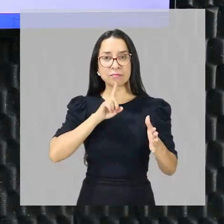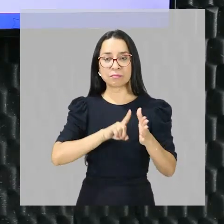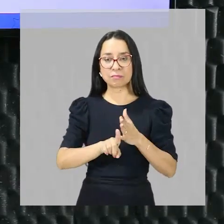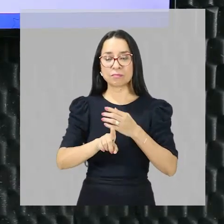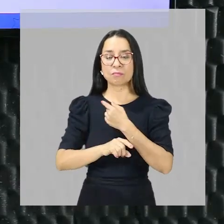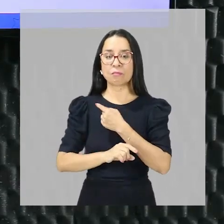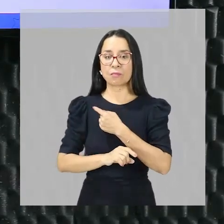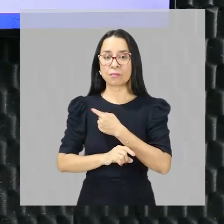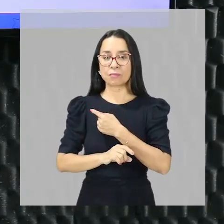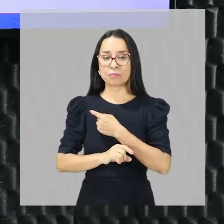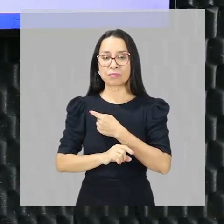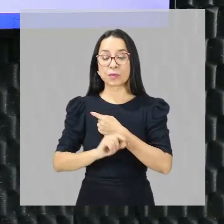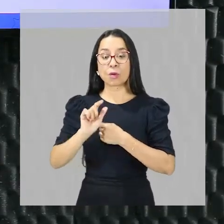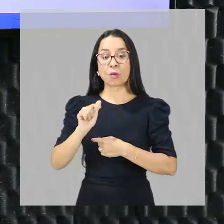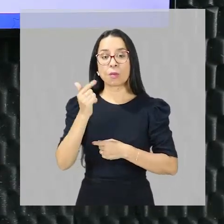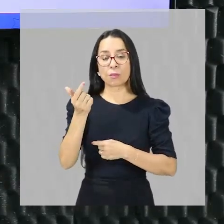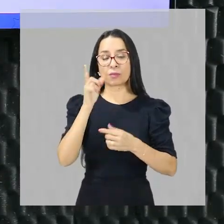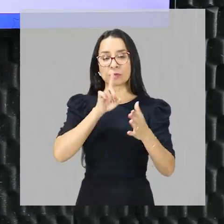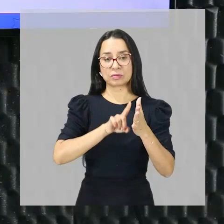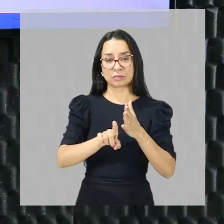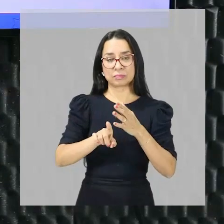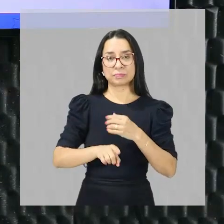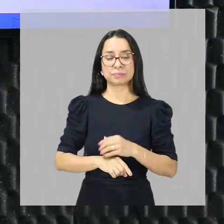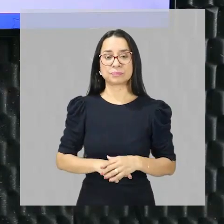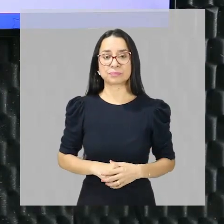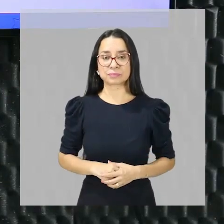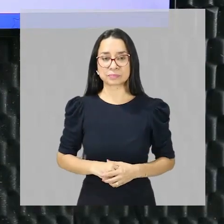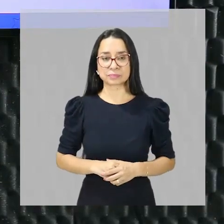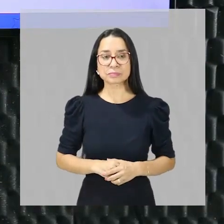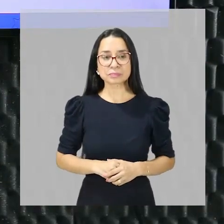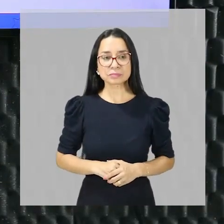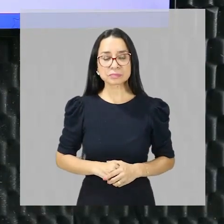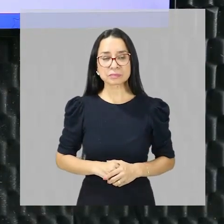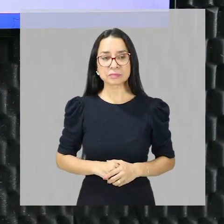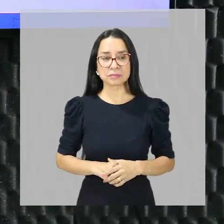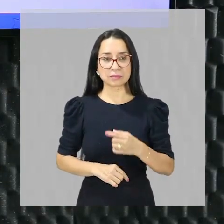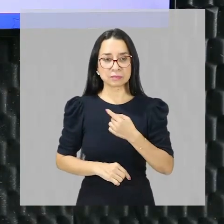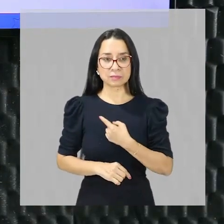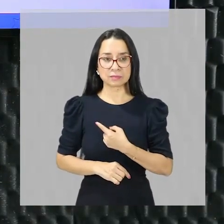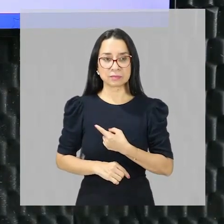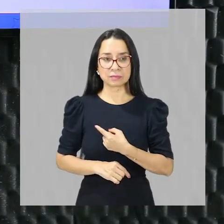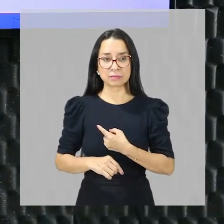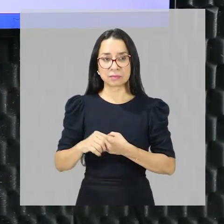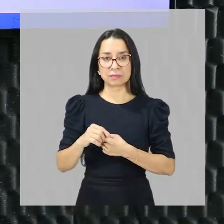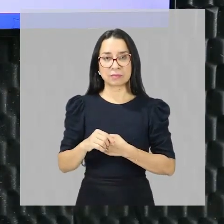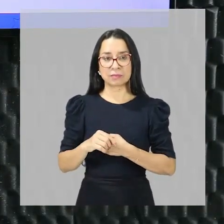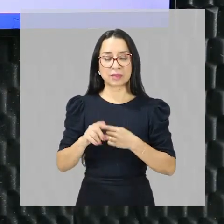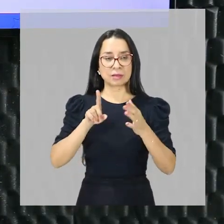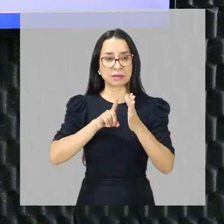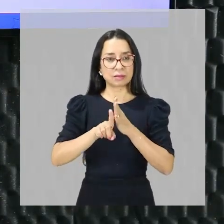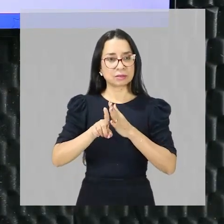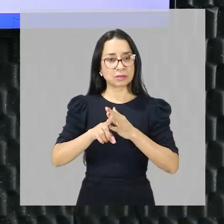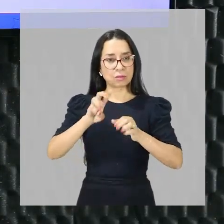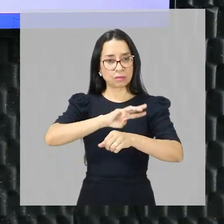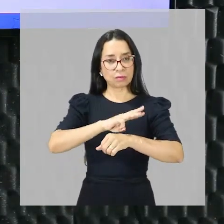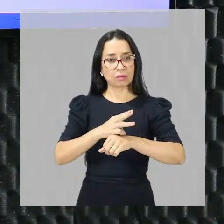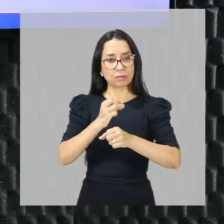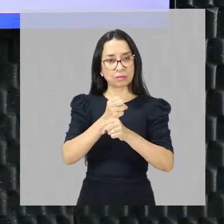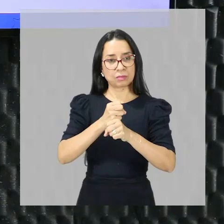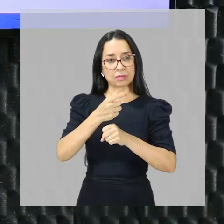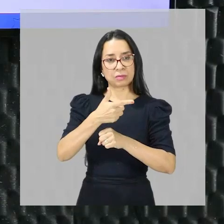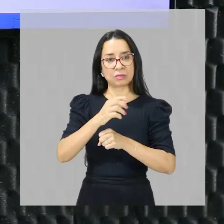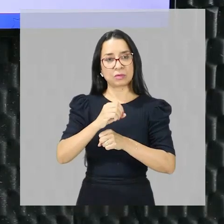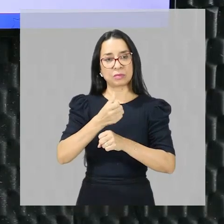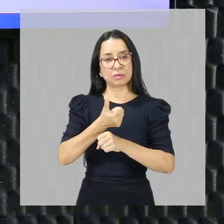né? Vamos para a próxima? Vamos lá. Questão aí, ó, do PAES, UEMA 2016,